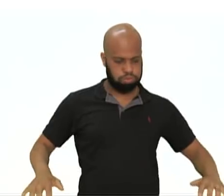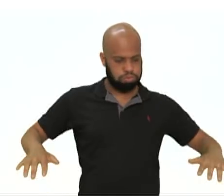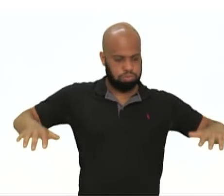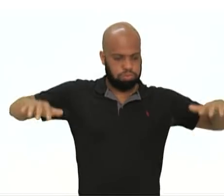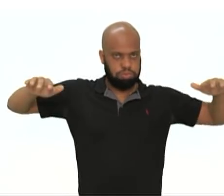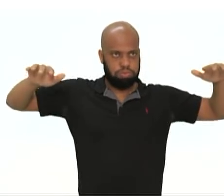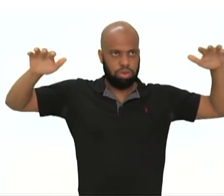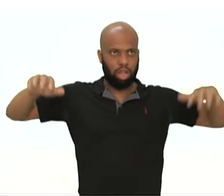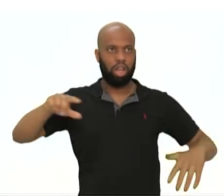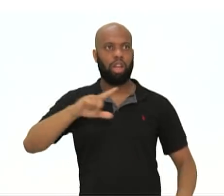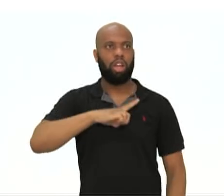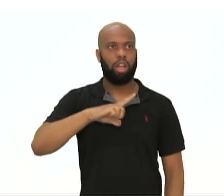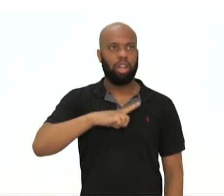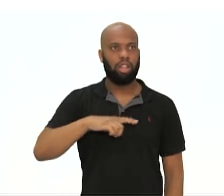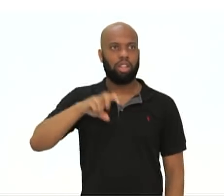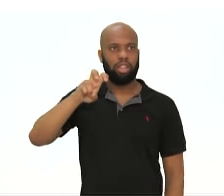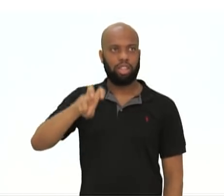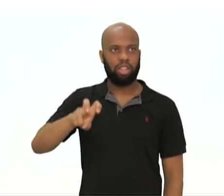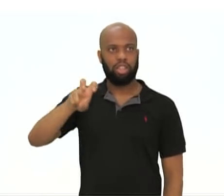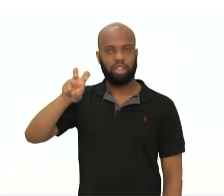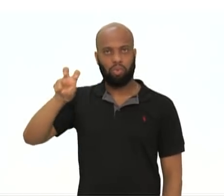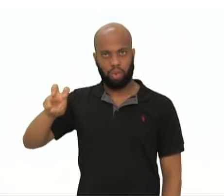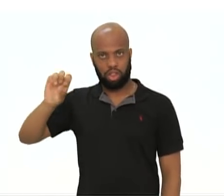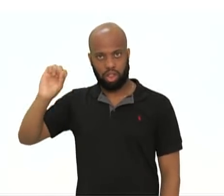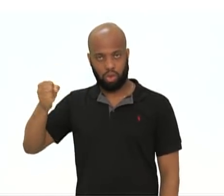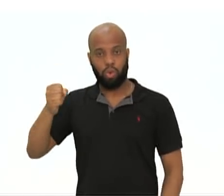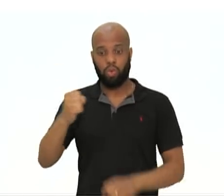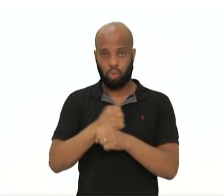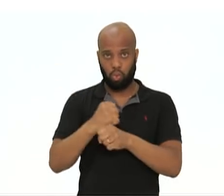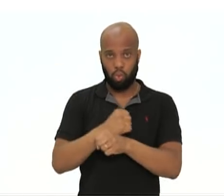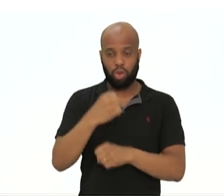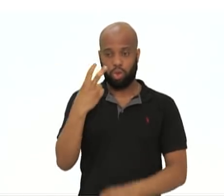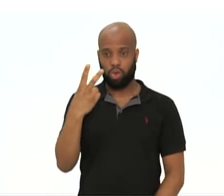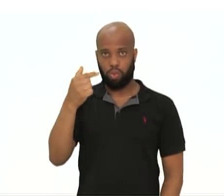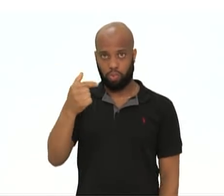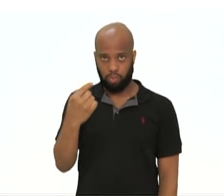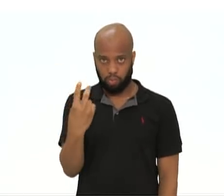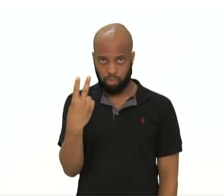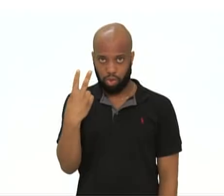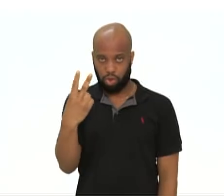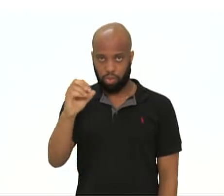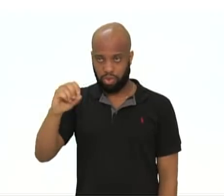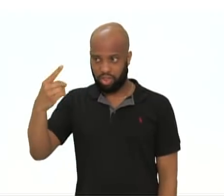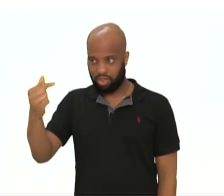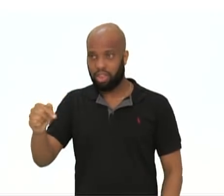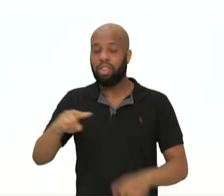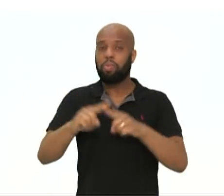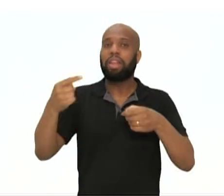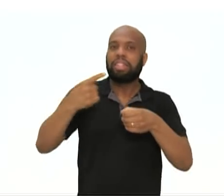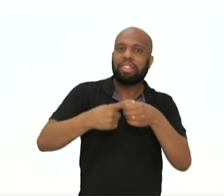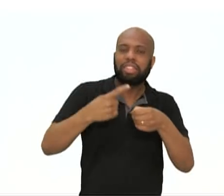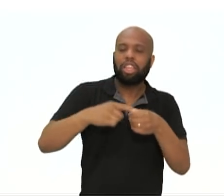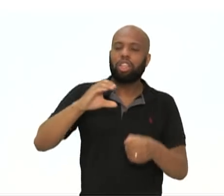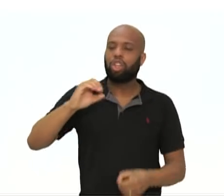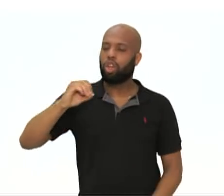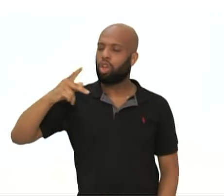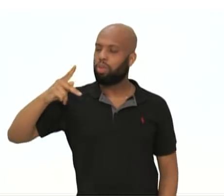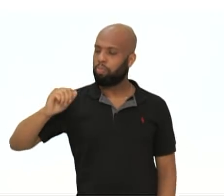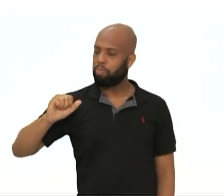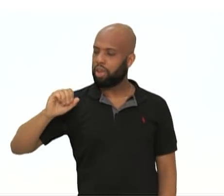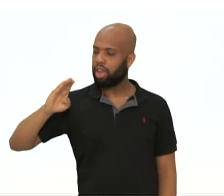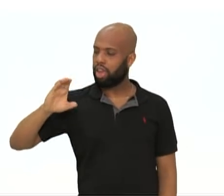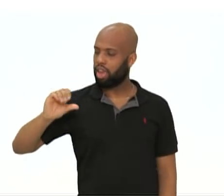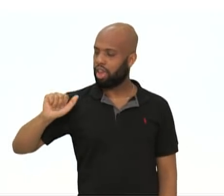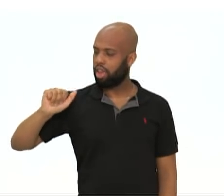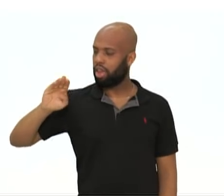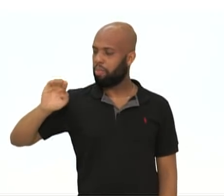de 558 toneladas em 2017, mas em Copacabana houve uma pequena redução, passando